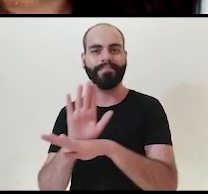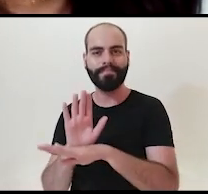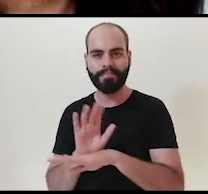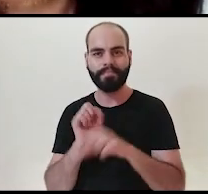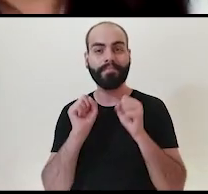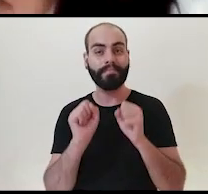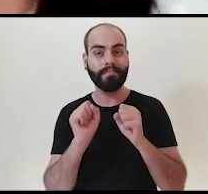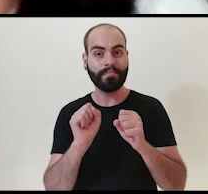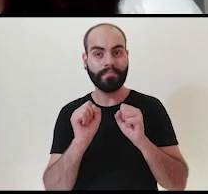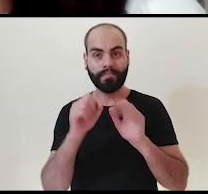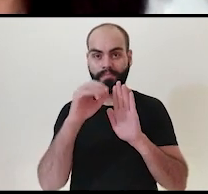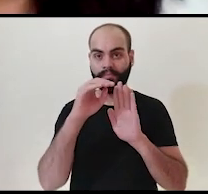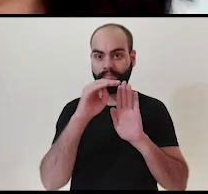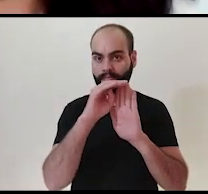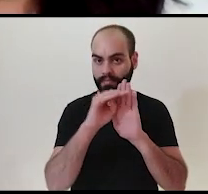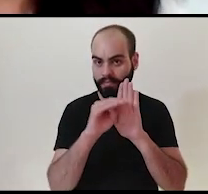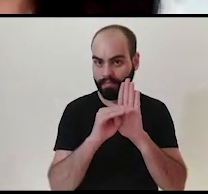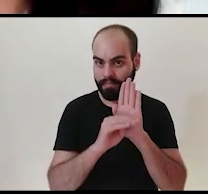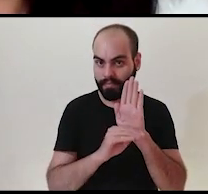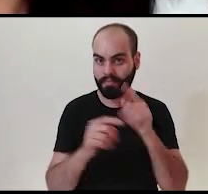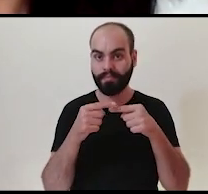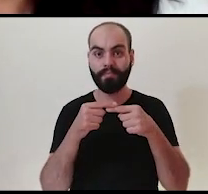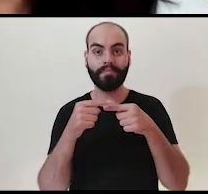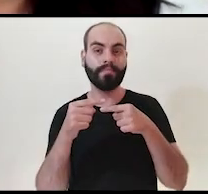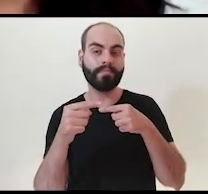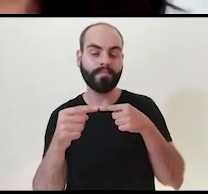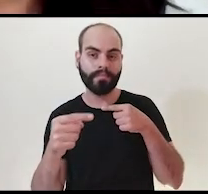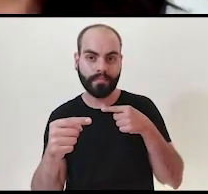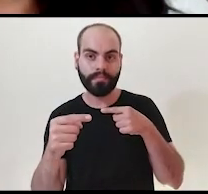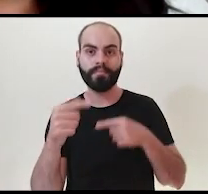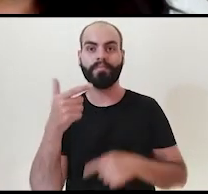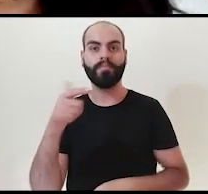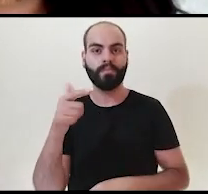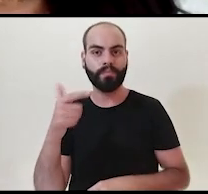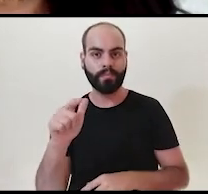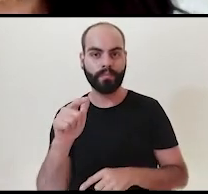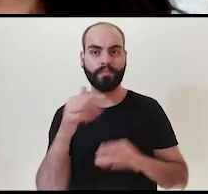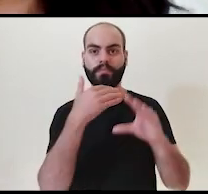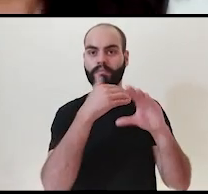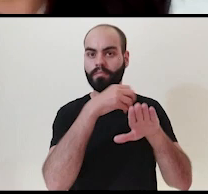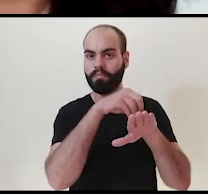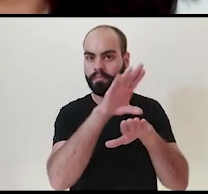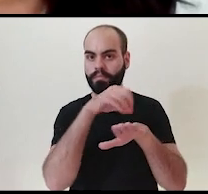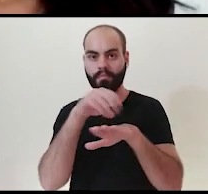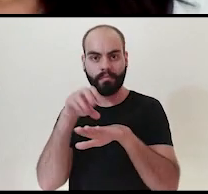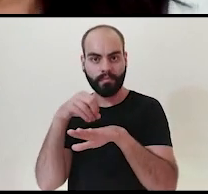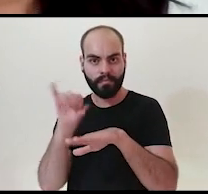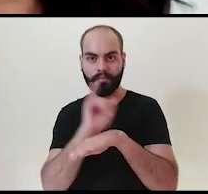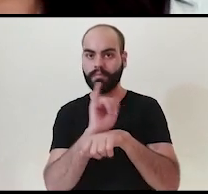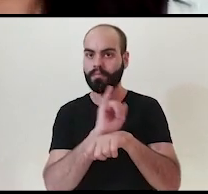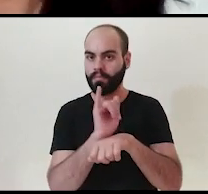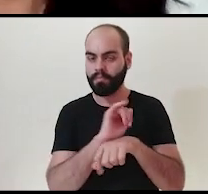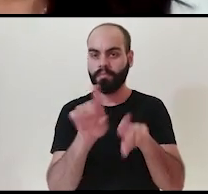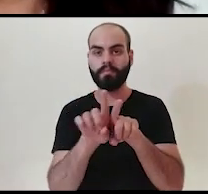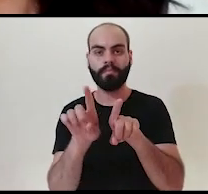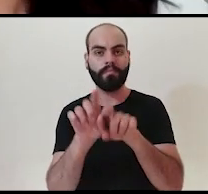podem continuar acompanhando a semana. A gente vai continuar postando nos próximos dias no YouTube da Isabela. Qualquer dúvida, podem mandar para a